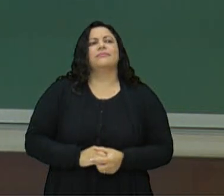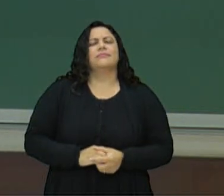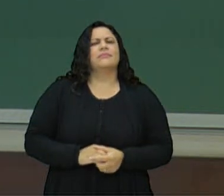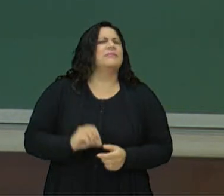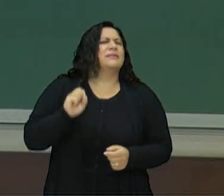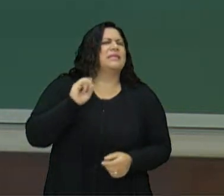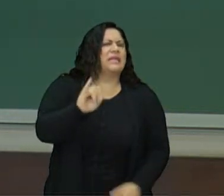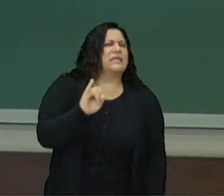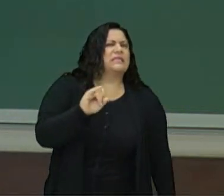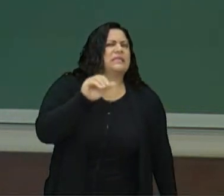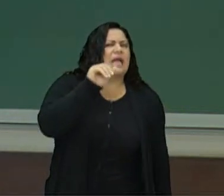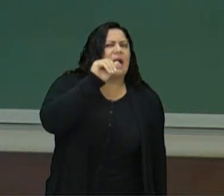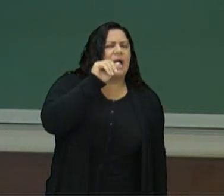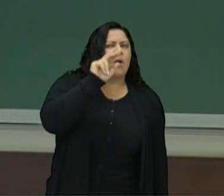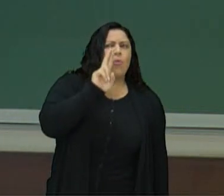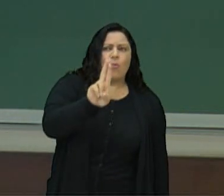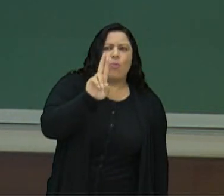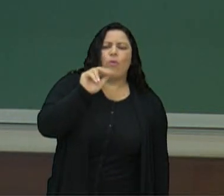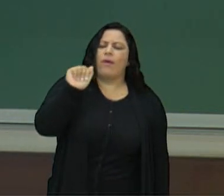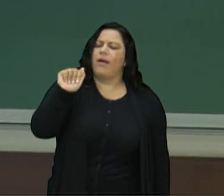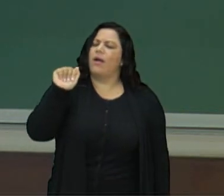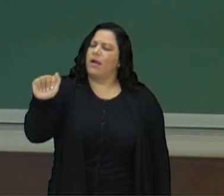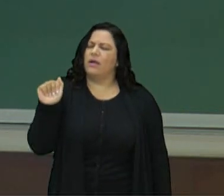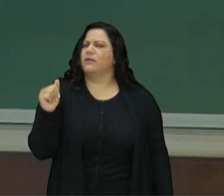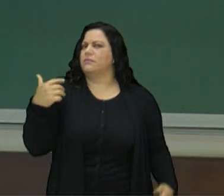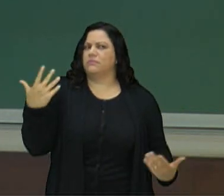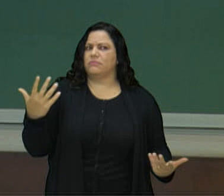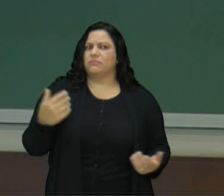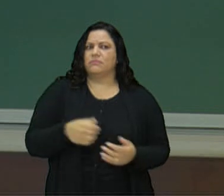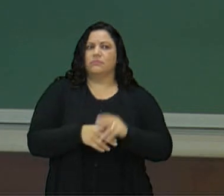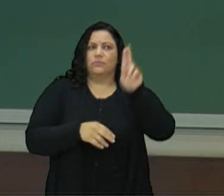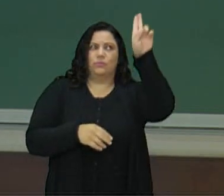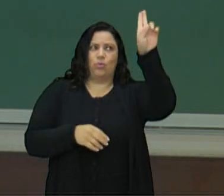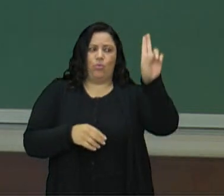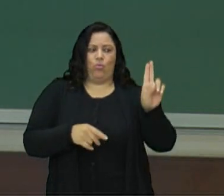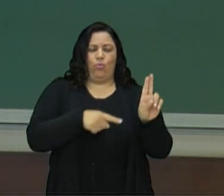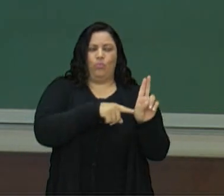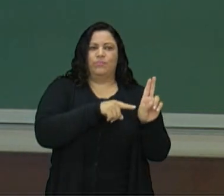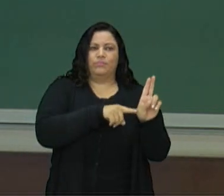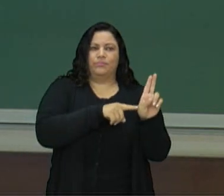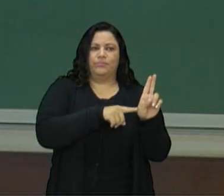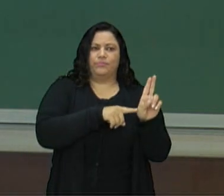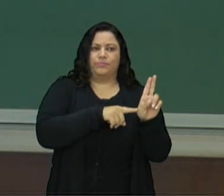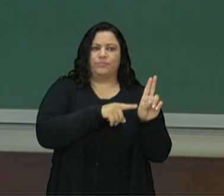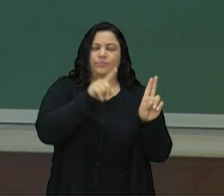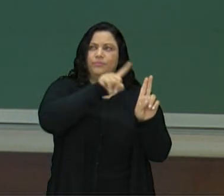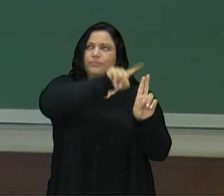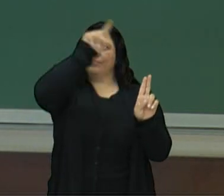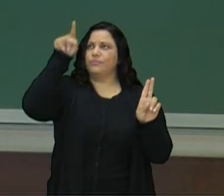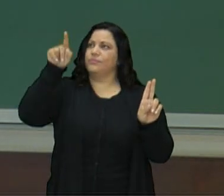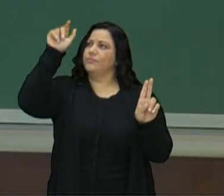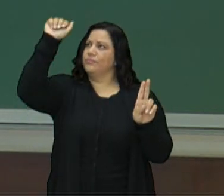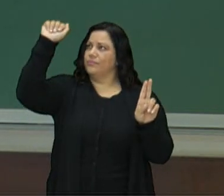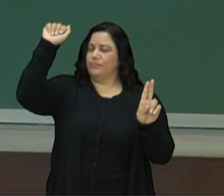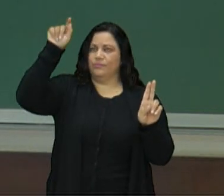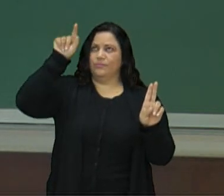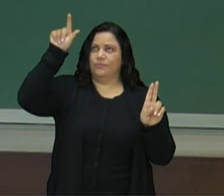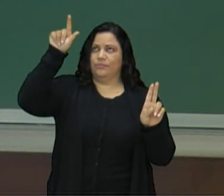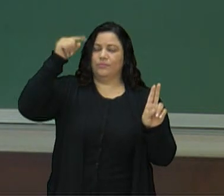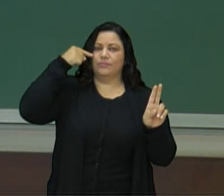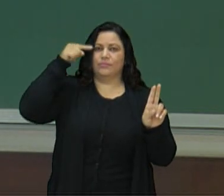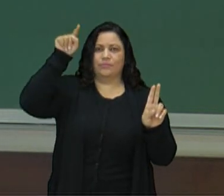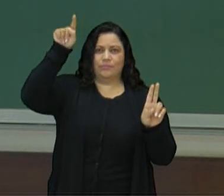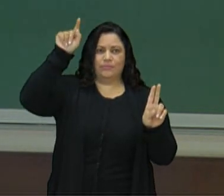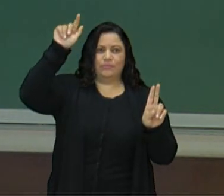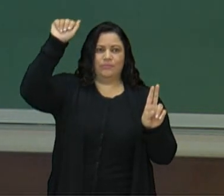UAA, U, primeira base. Segunda base, A. Ah, então vai estar nesse espaço. Terceira